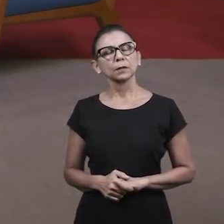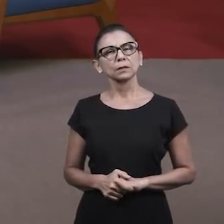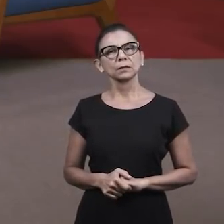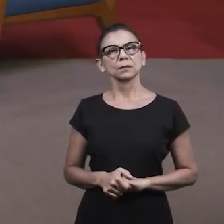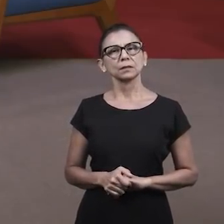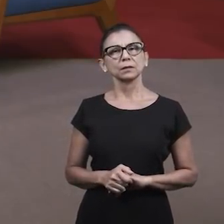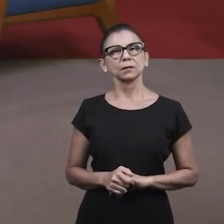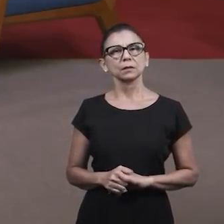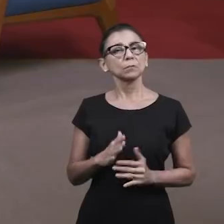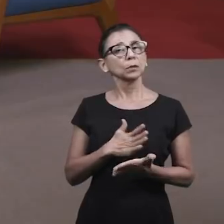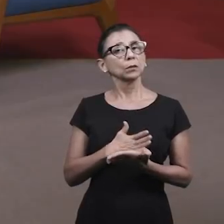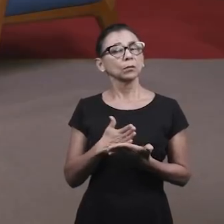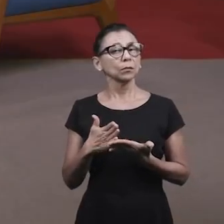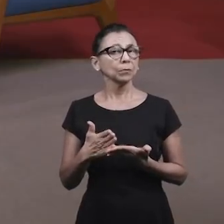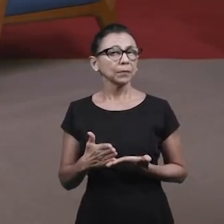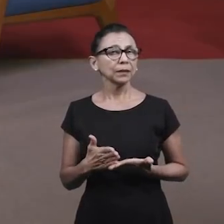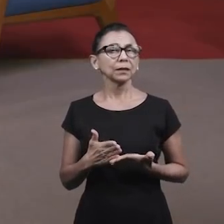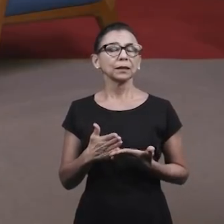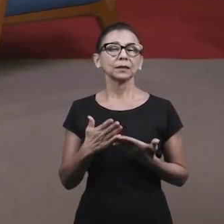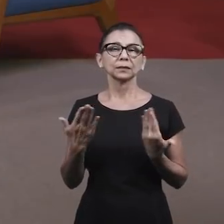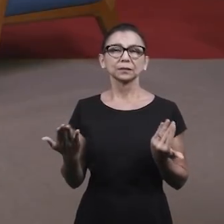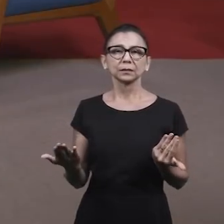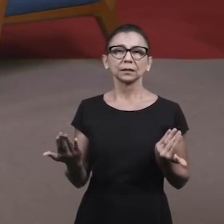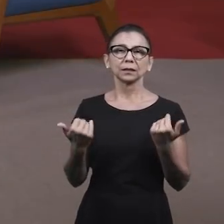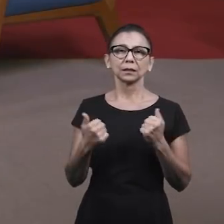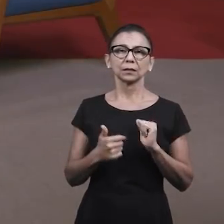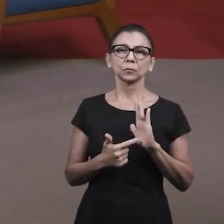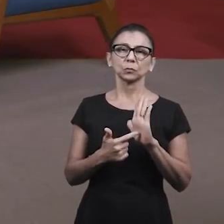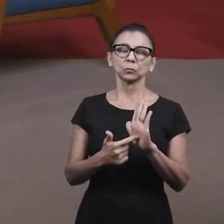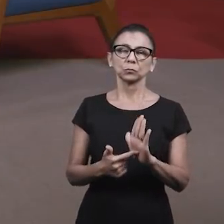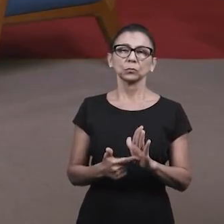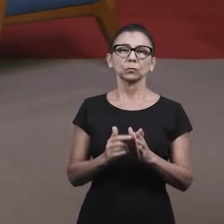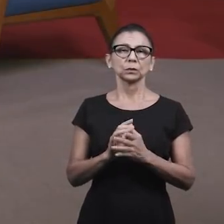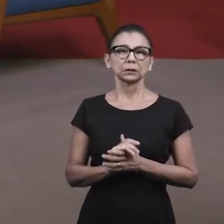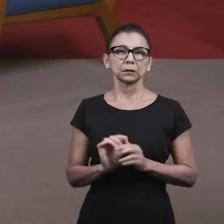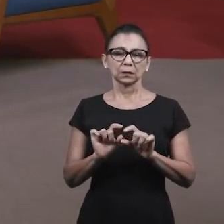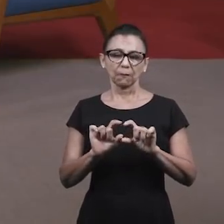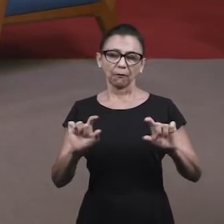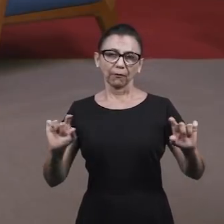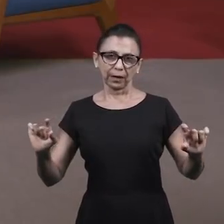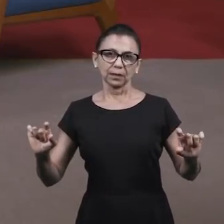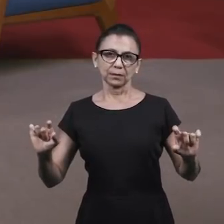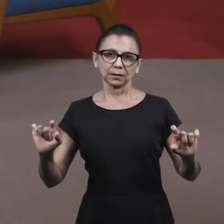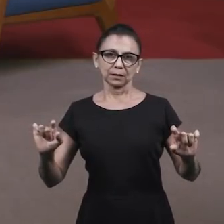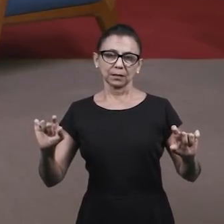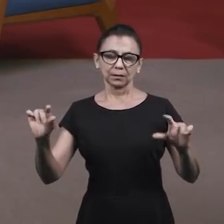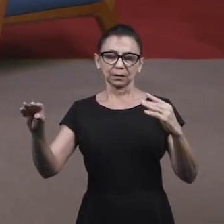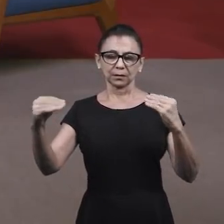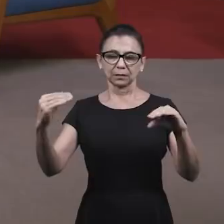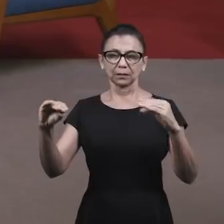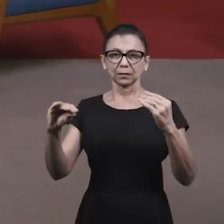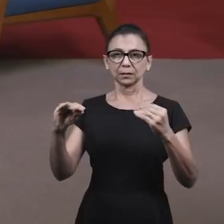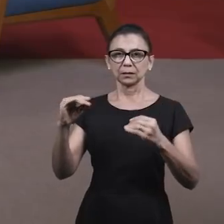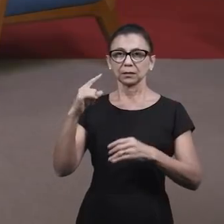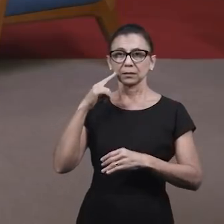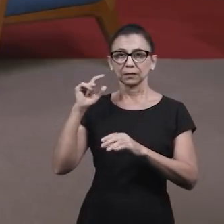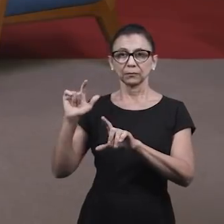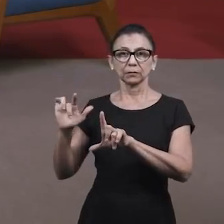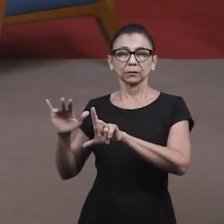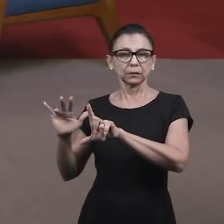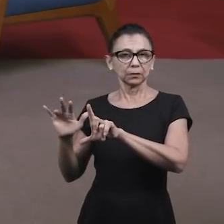Josias, Pai do Senhor Sérgio, Pai do Senhor a todos, queridos. Pai do Senhor Josias, Daniel e a todos. Que bênção, como você disse, estamos